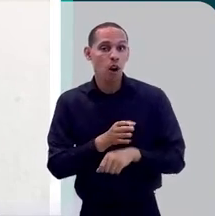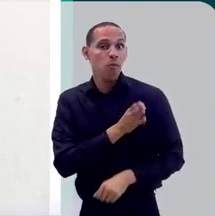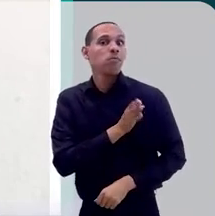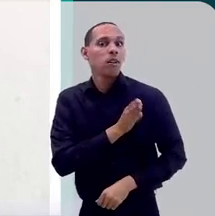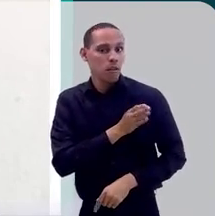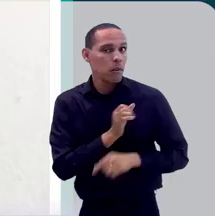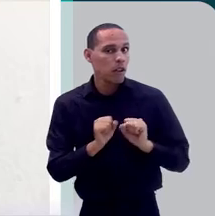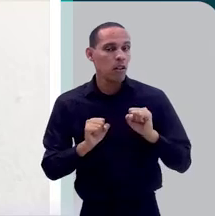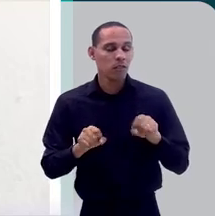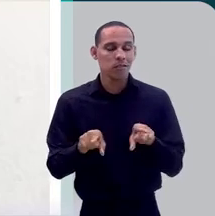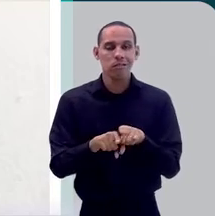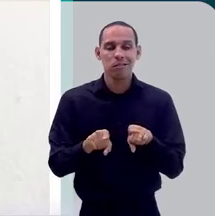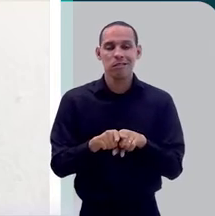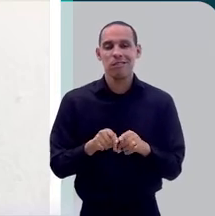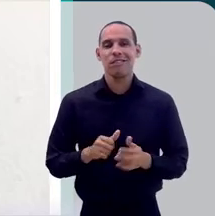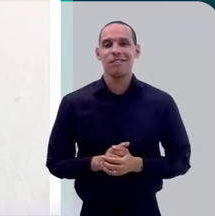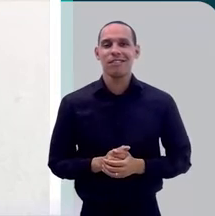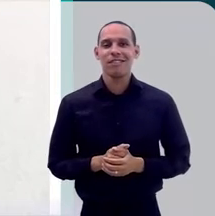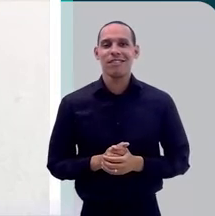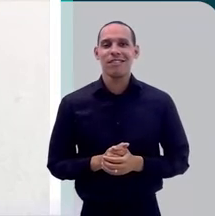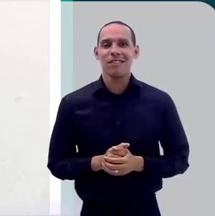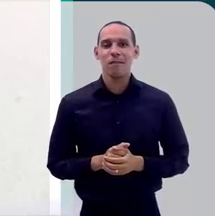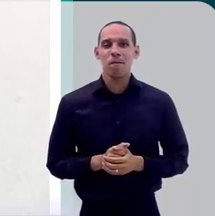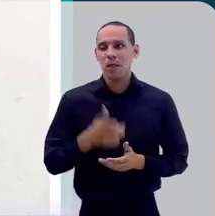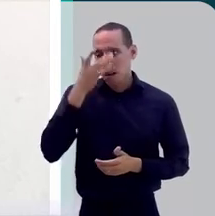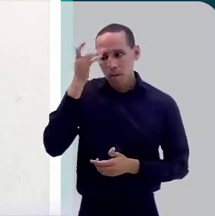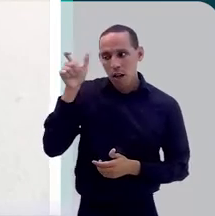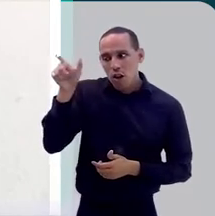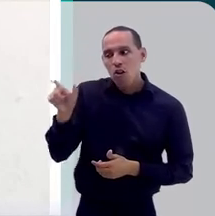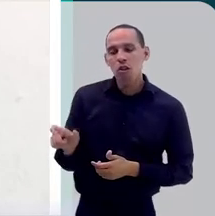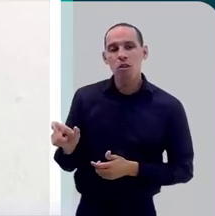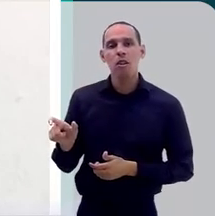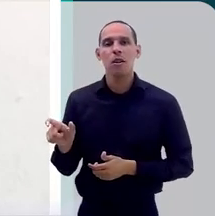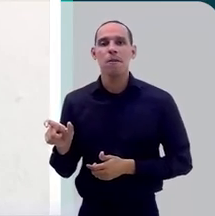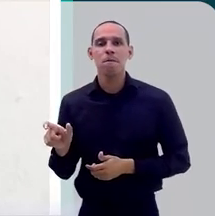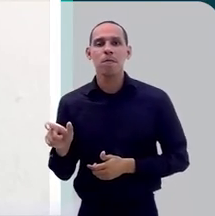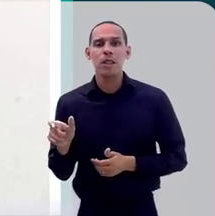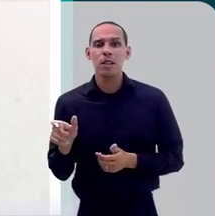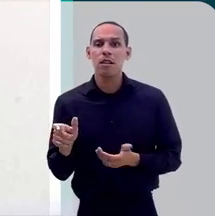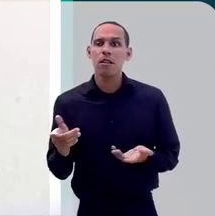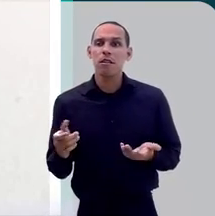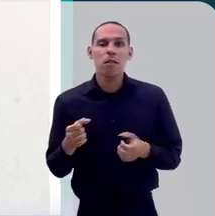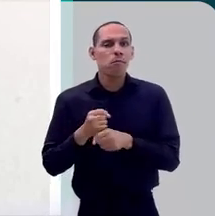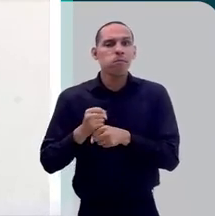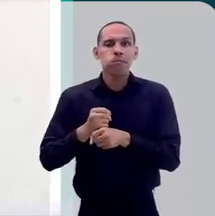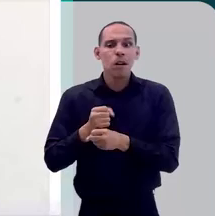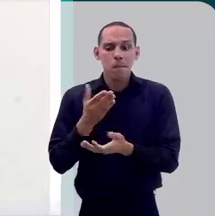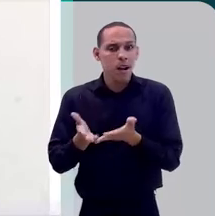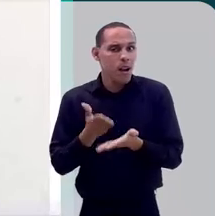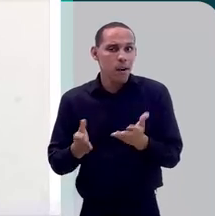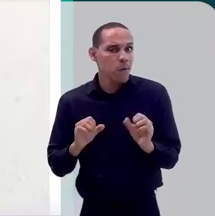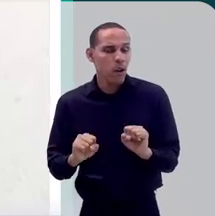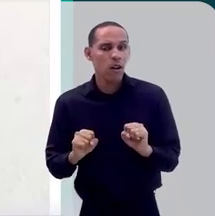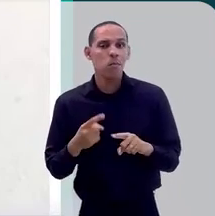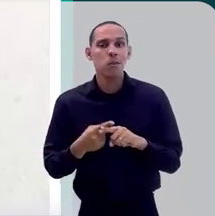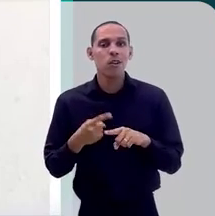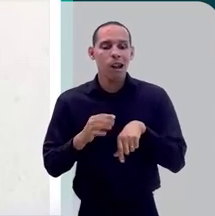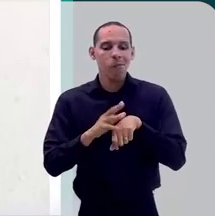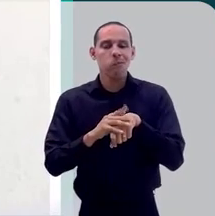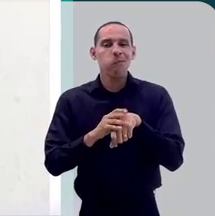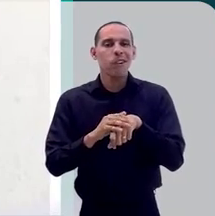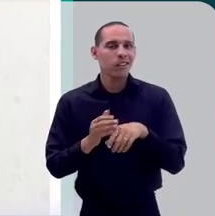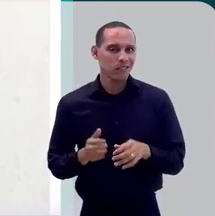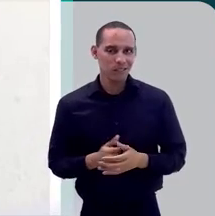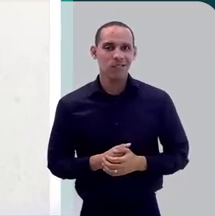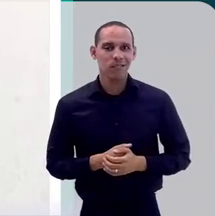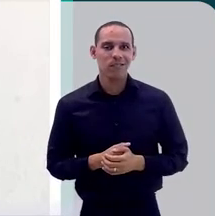doença cardíaca, por exemplo, que a pessoa pode perder anos de vida por